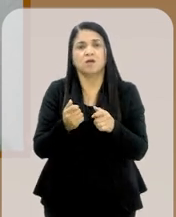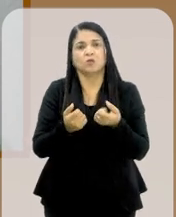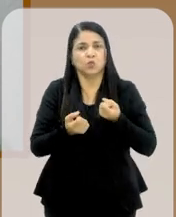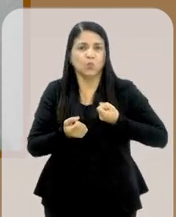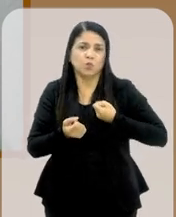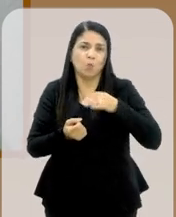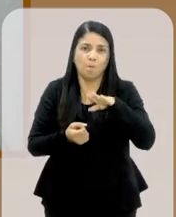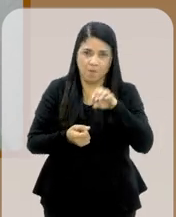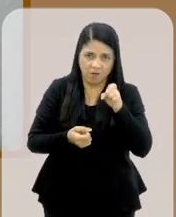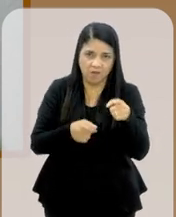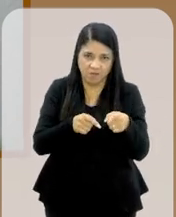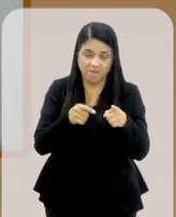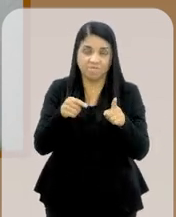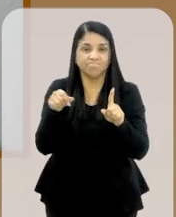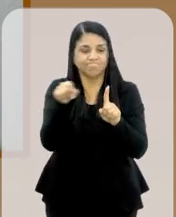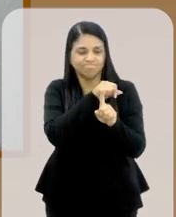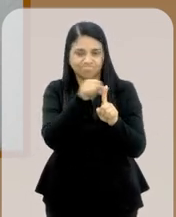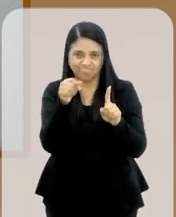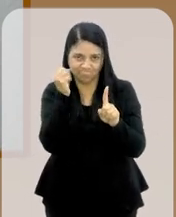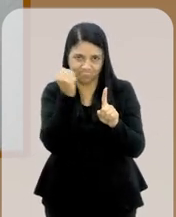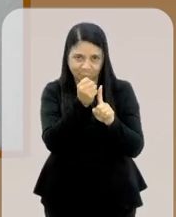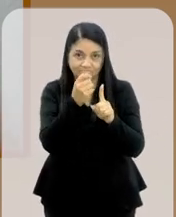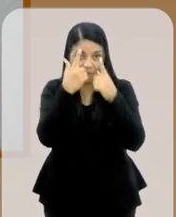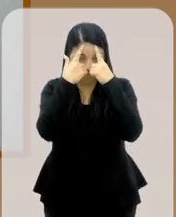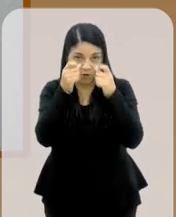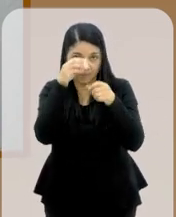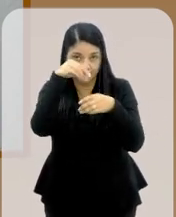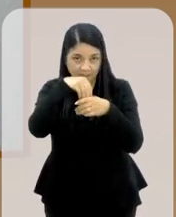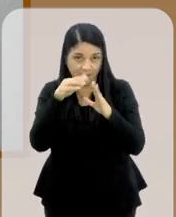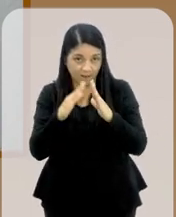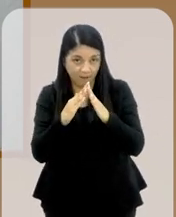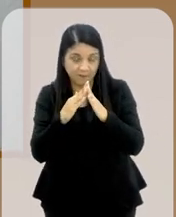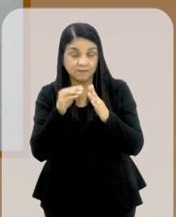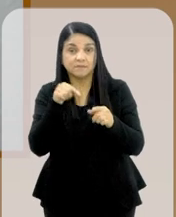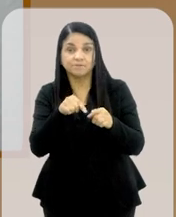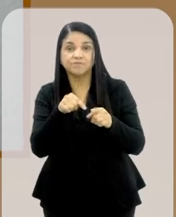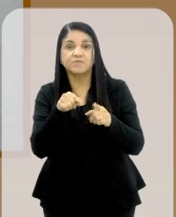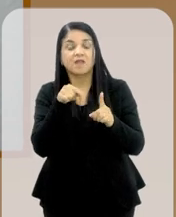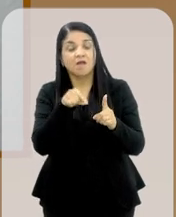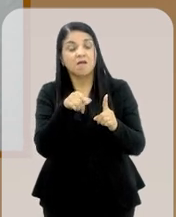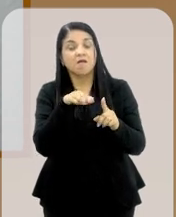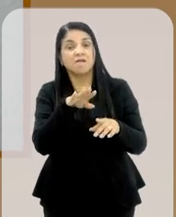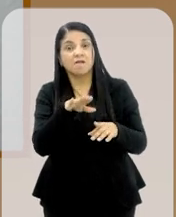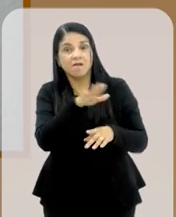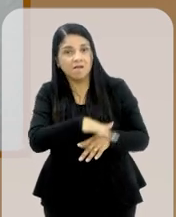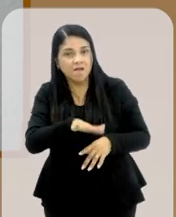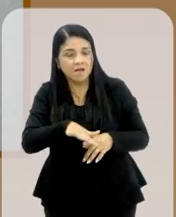mãe, pela violência doméstica, ela vai ser